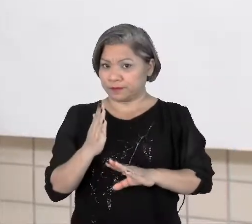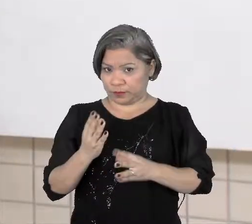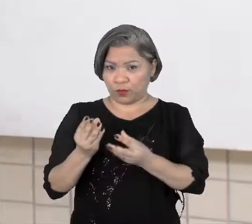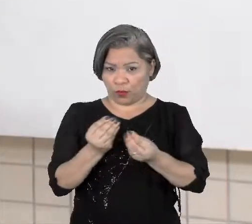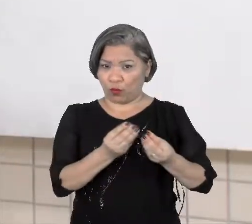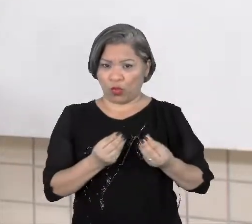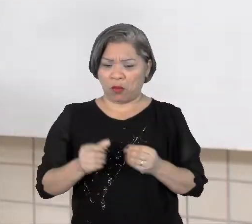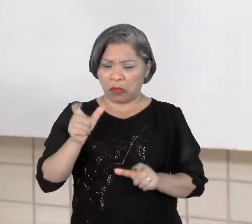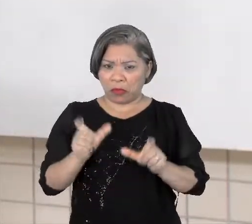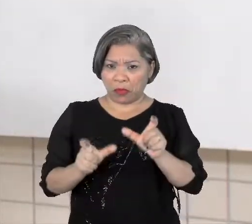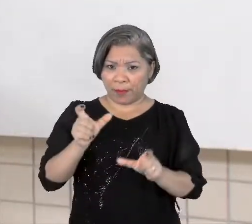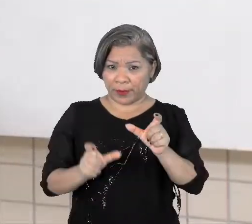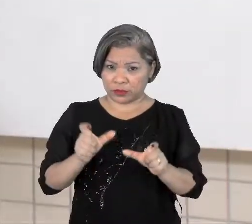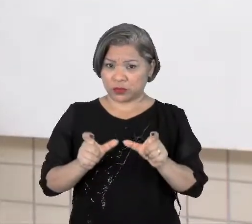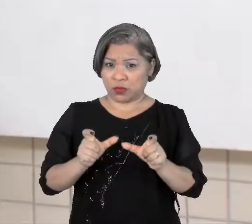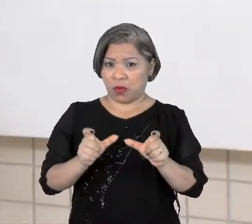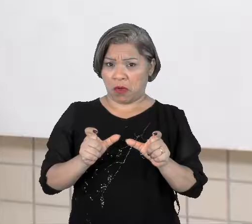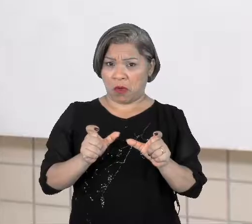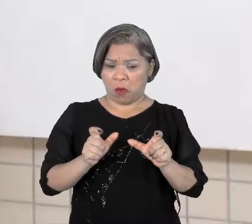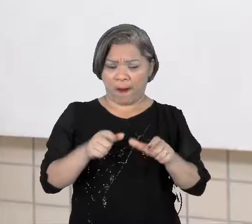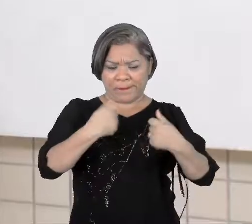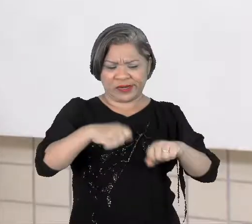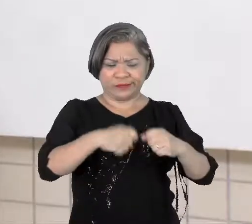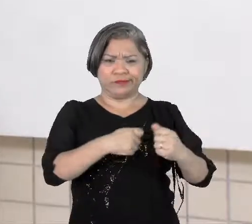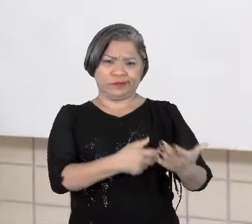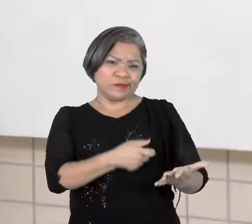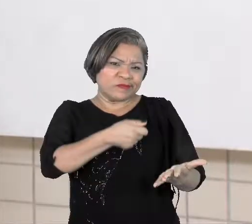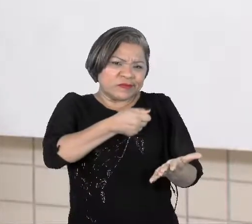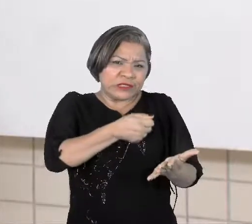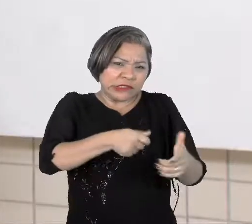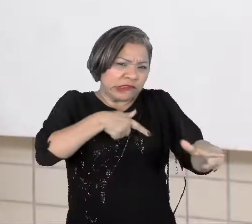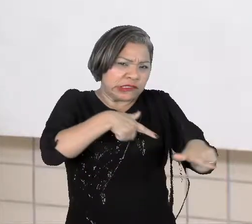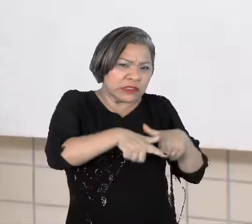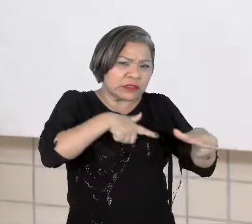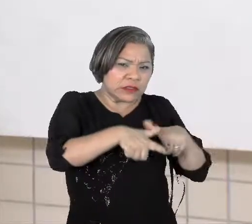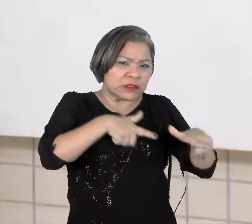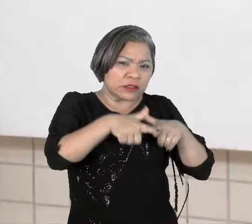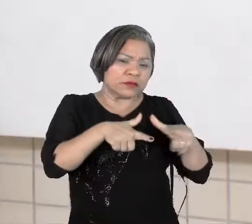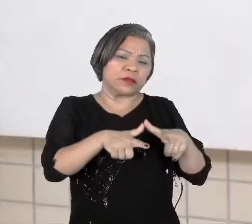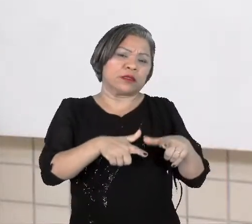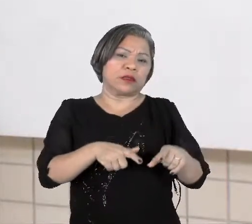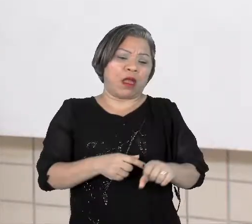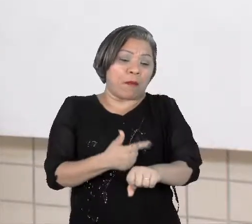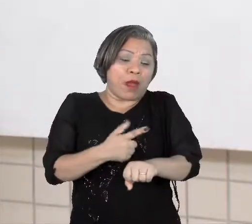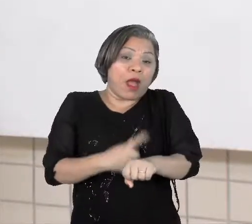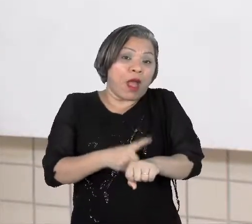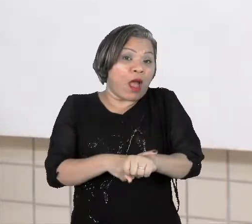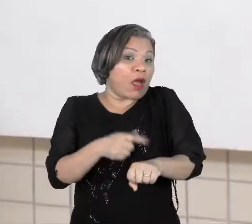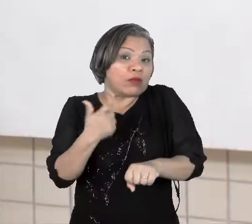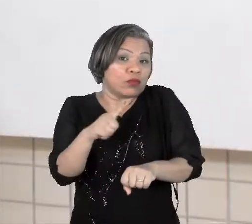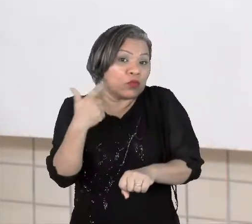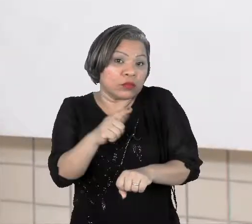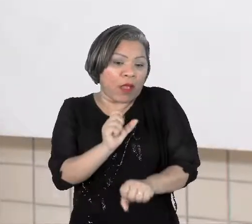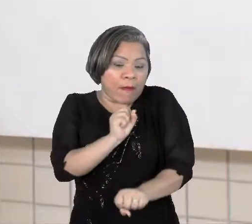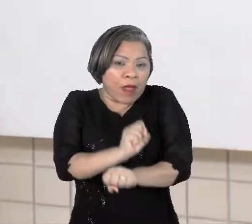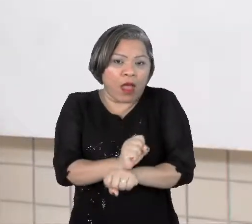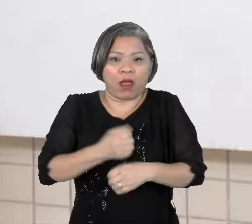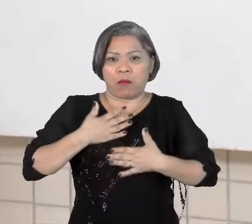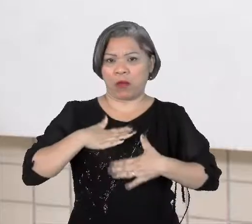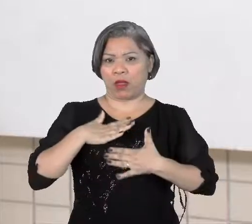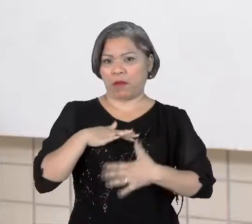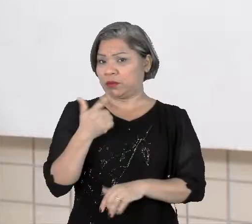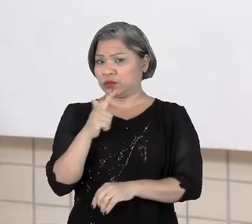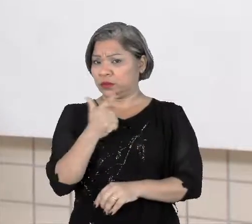a longas jornadas de trabalho, sem que haja um tempo hábil para o seu descanso, para que esse trabalhador ele